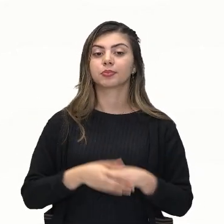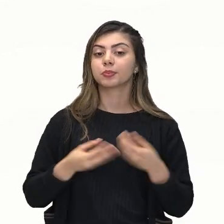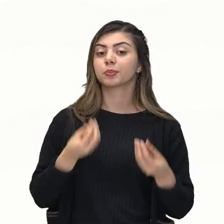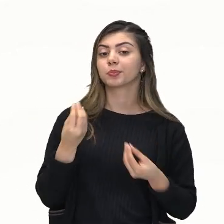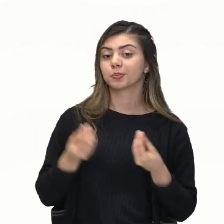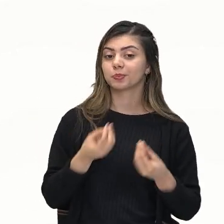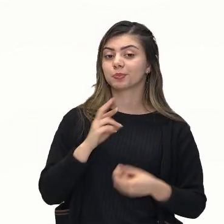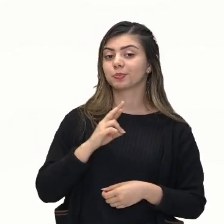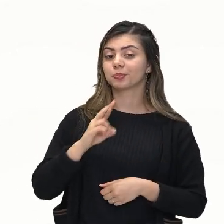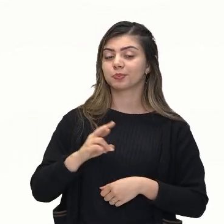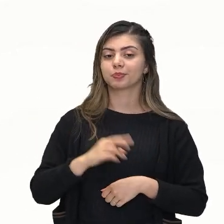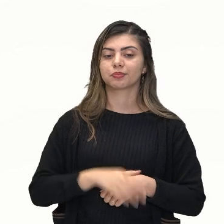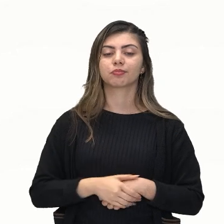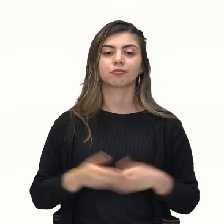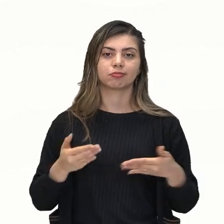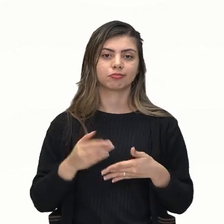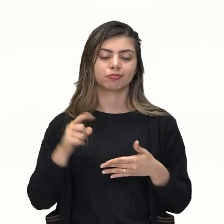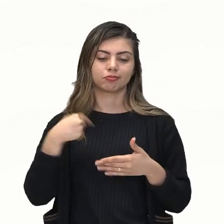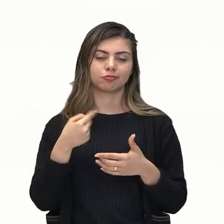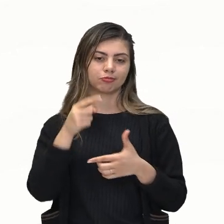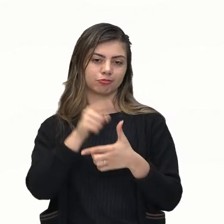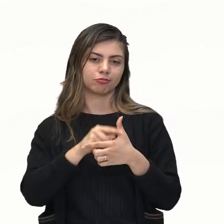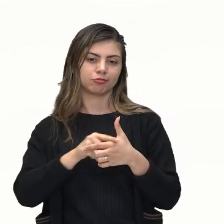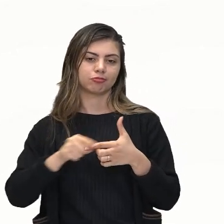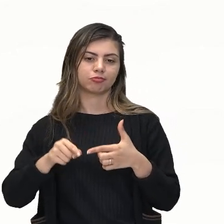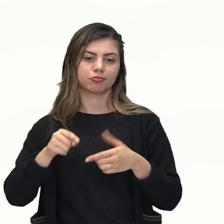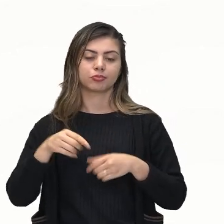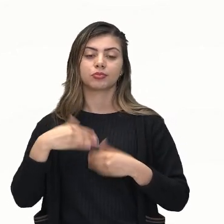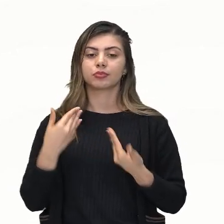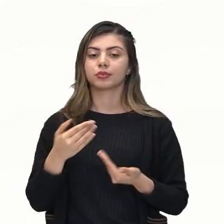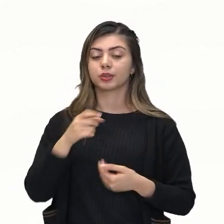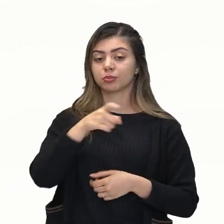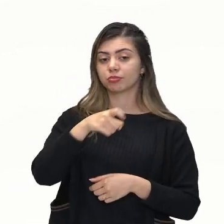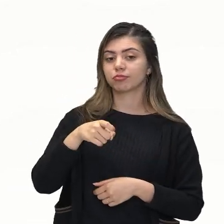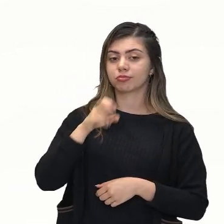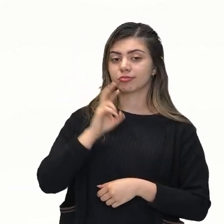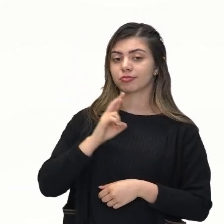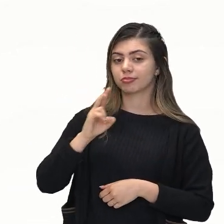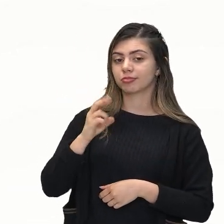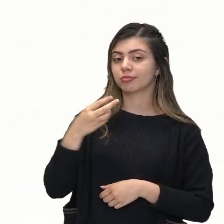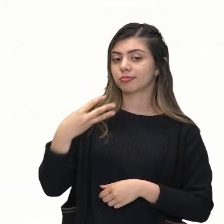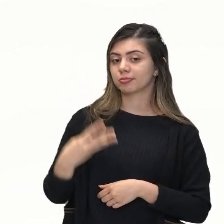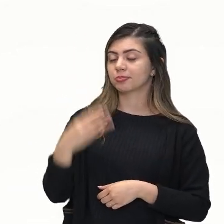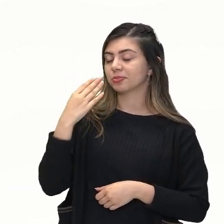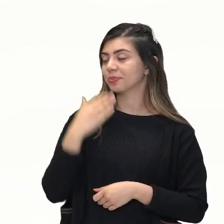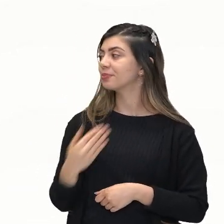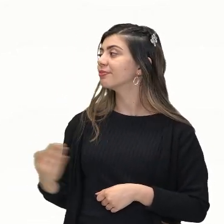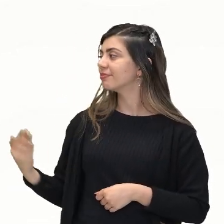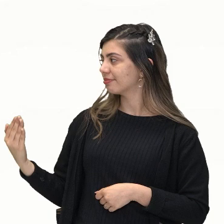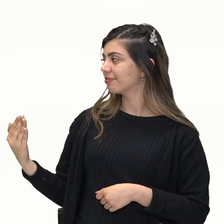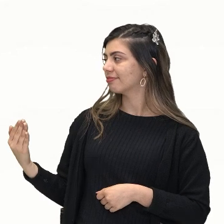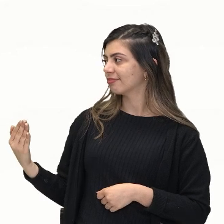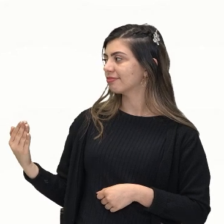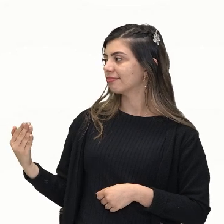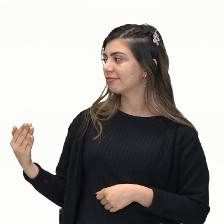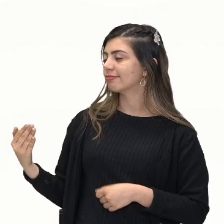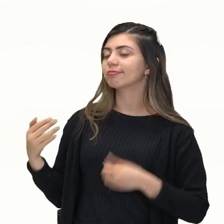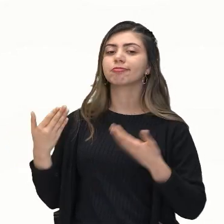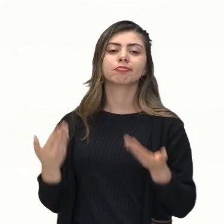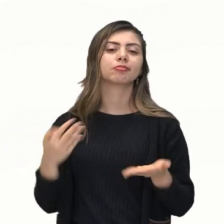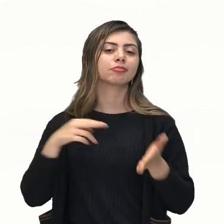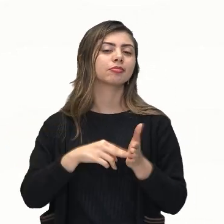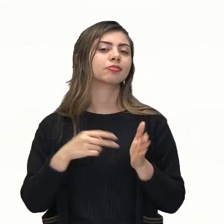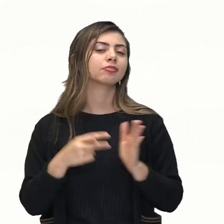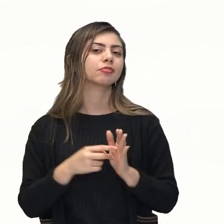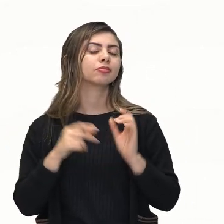aí agora eu efetuo a minha divisão, e aí eu tenho que x é igual a 3. Ou seja, se